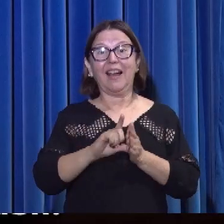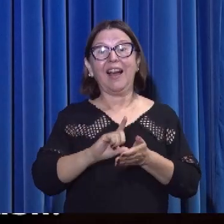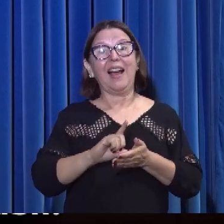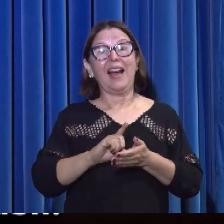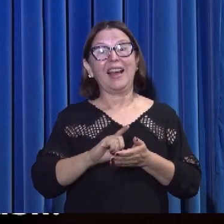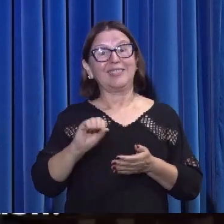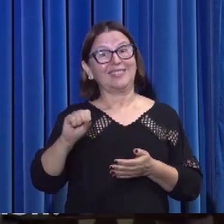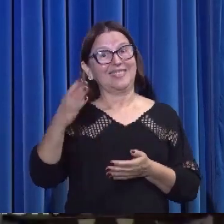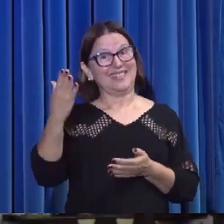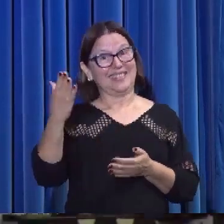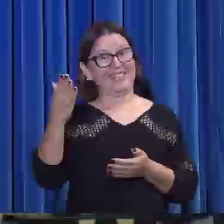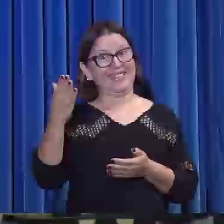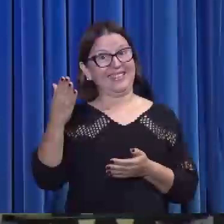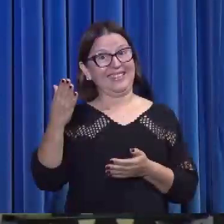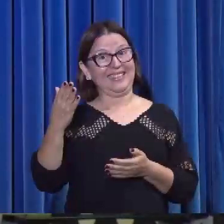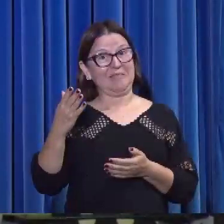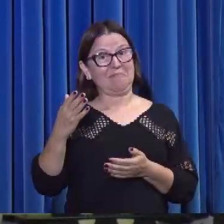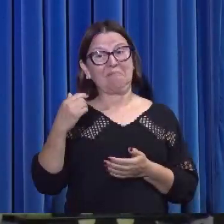Que coisa linda.